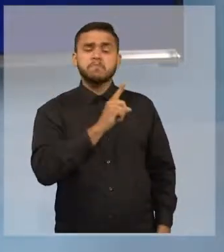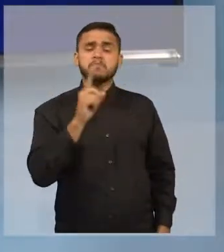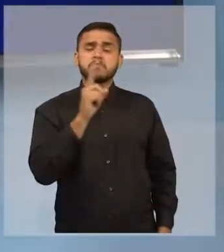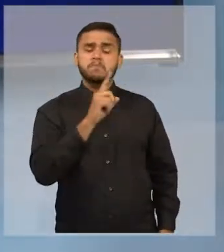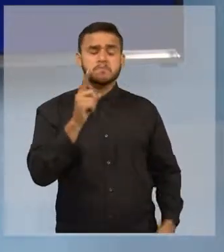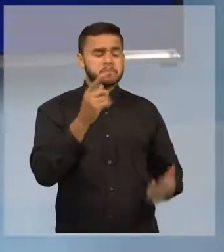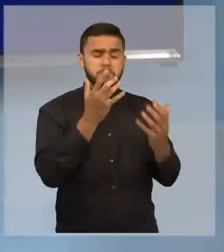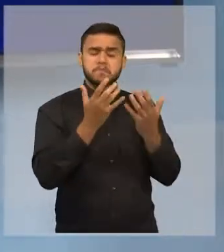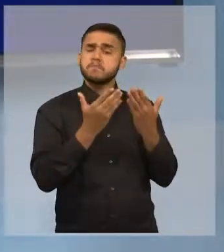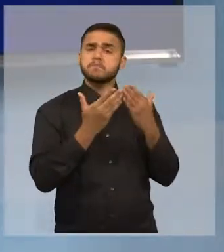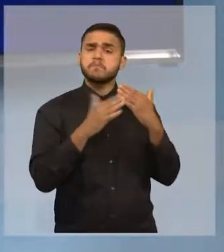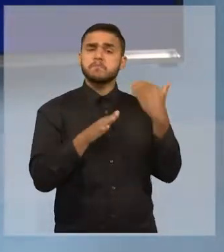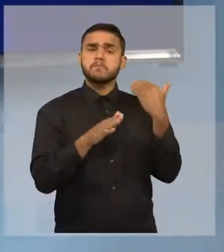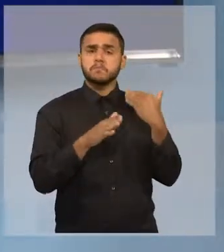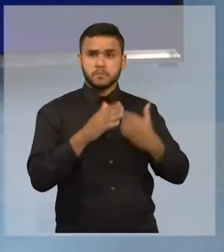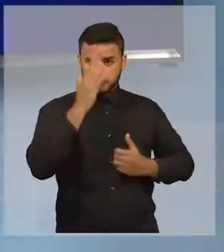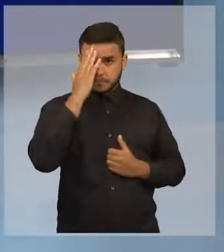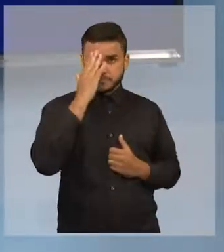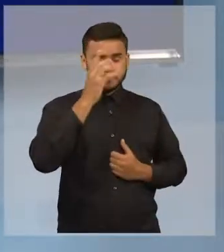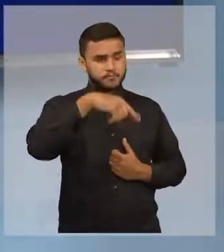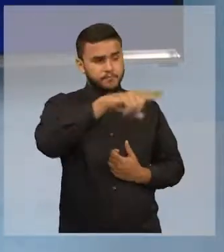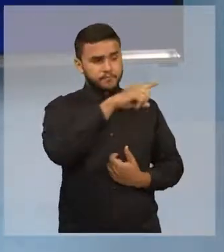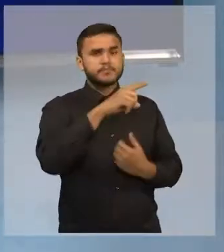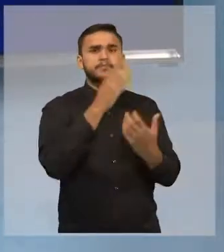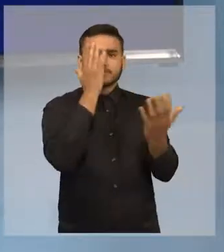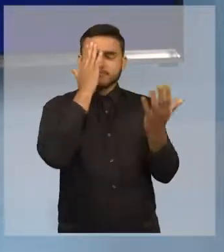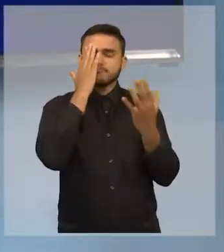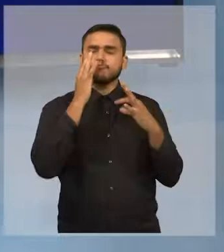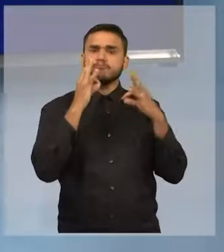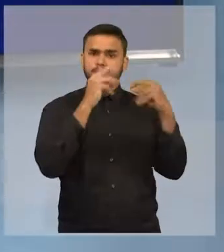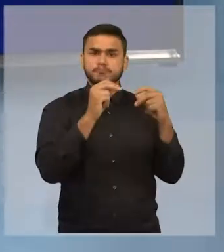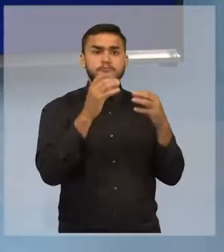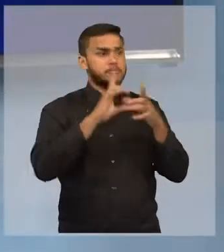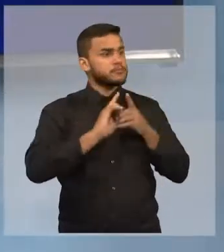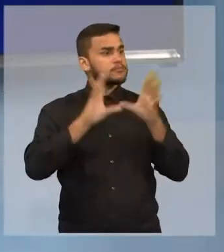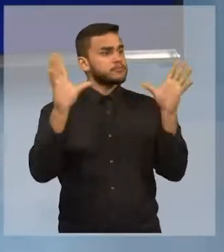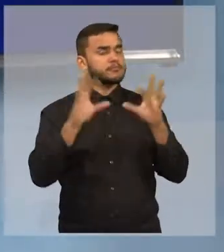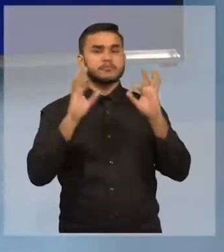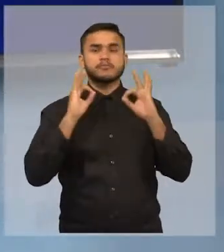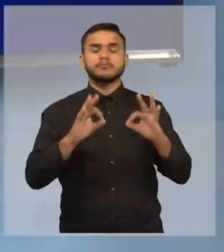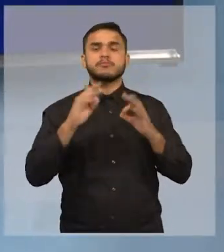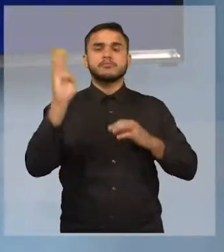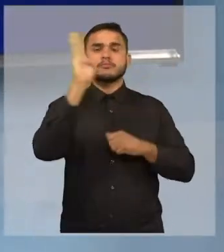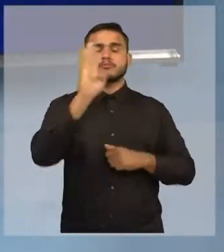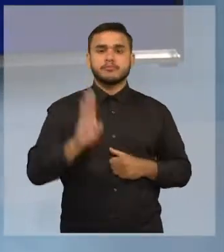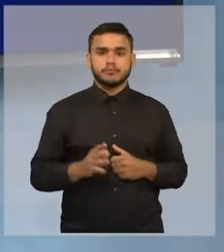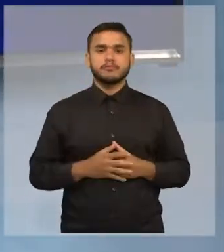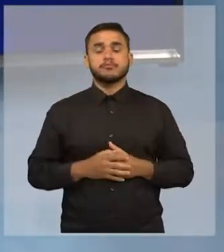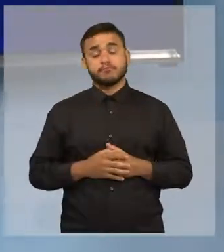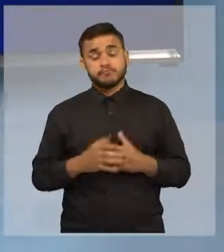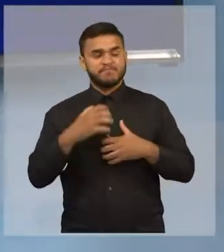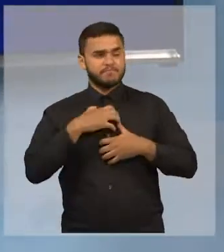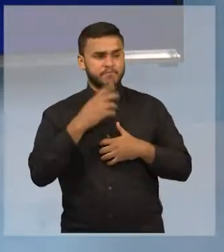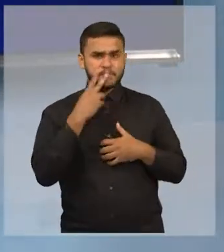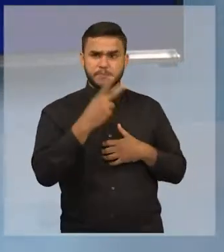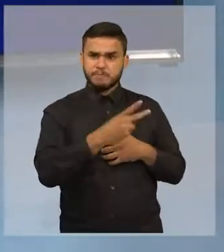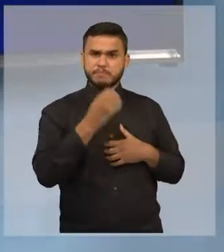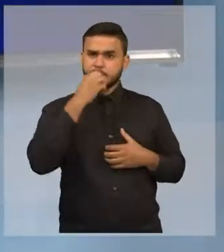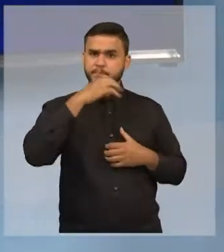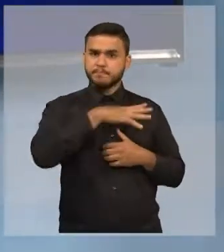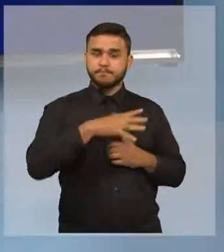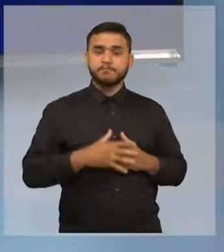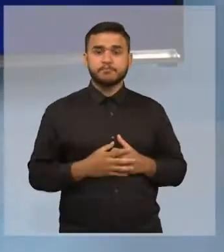esses movimentos, porque eles fazem parte, inclusive, do sistema democrático brasileiro, e tenha reagido dessa